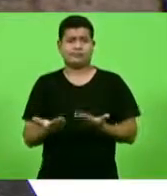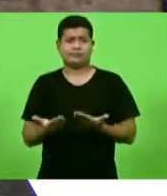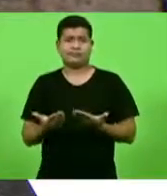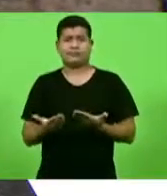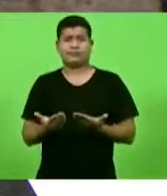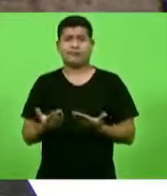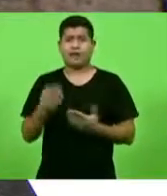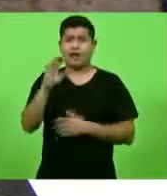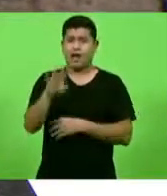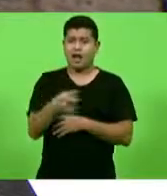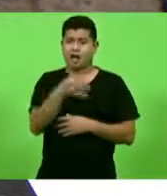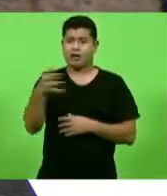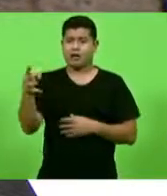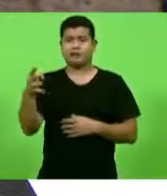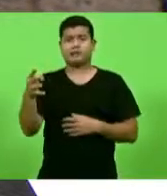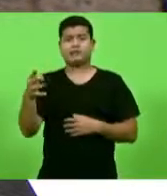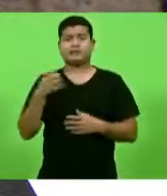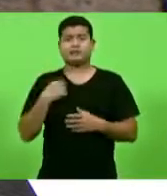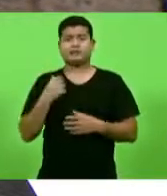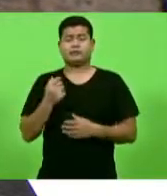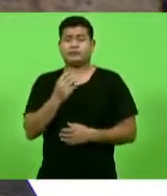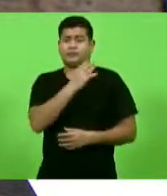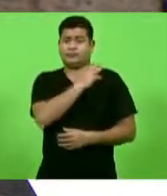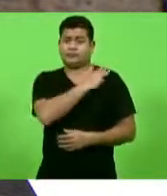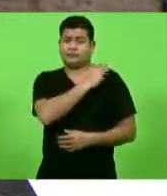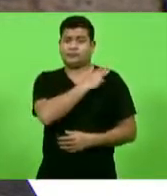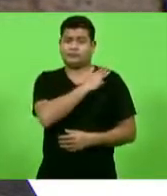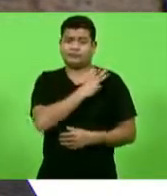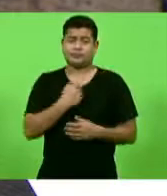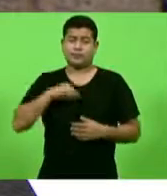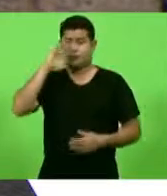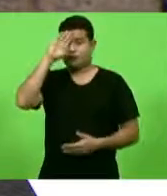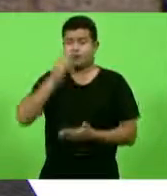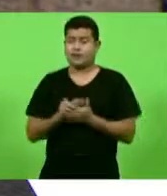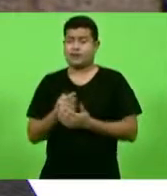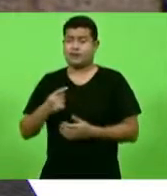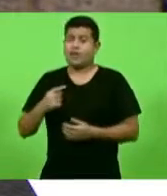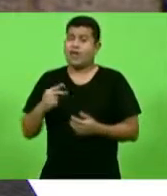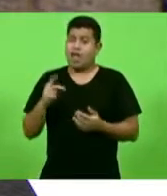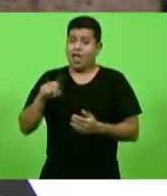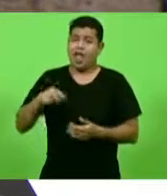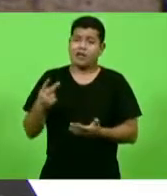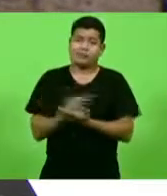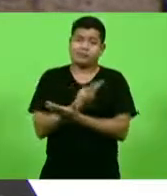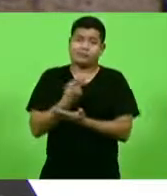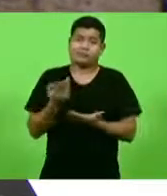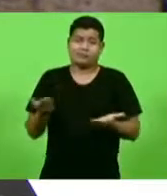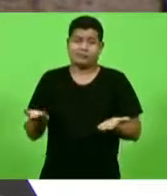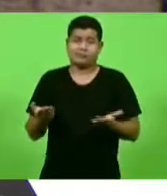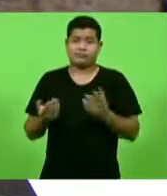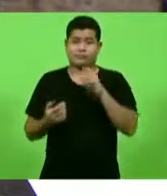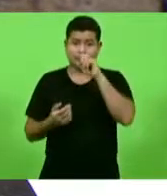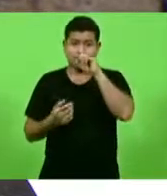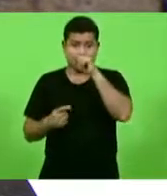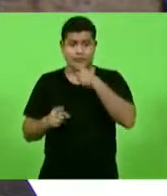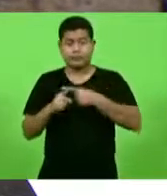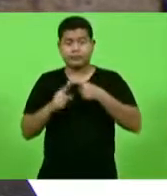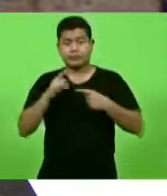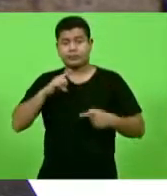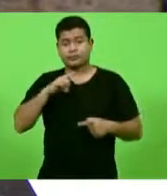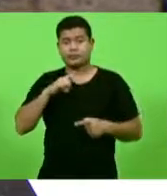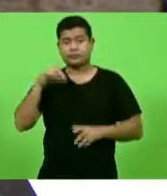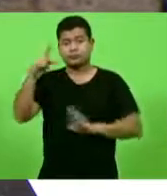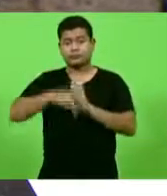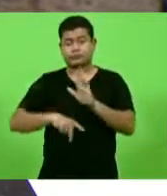grade curricular do ensino médio. Eu acredito que nós estamos cometendo um equívoco aqui de fazer, porque eu tenho um projeto para relatar também